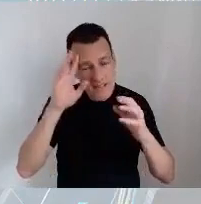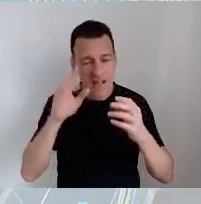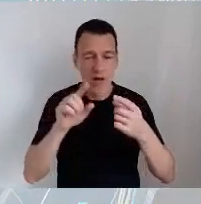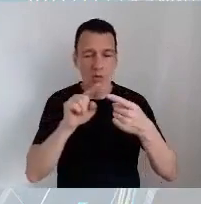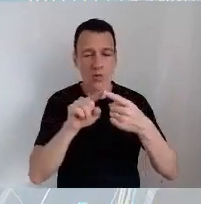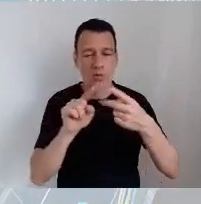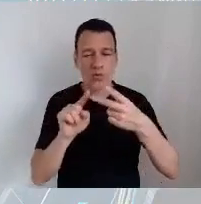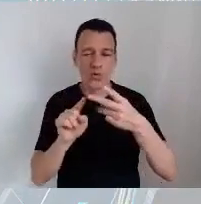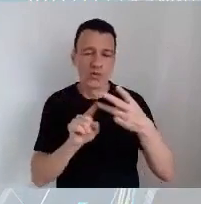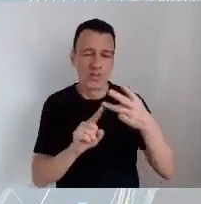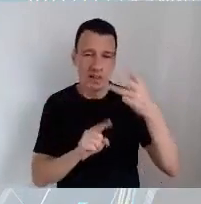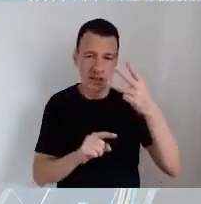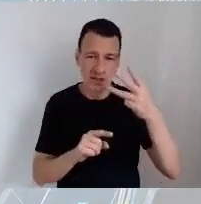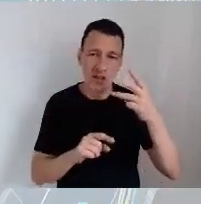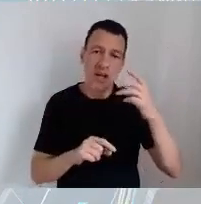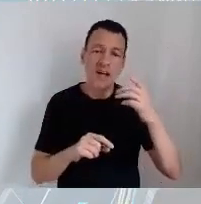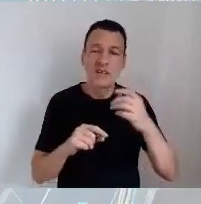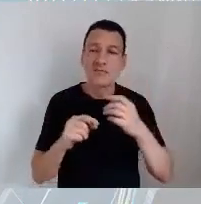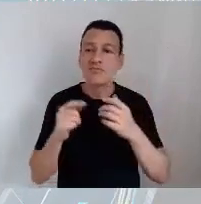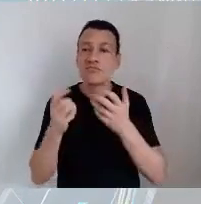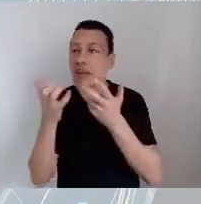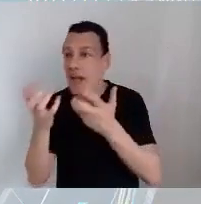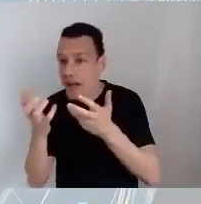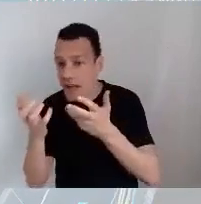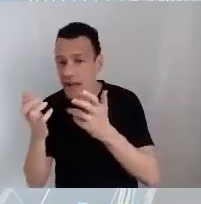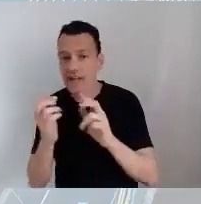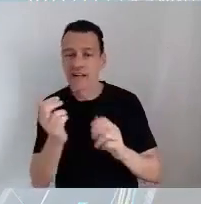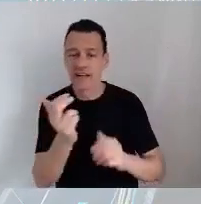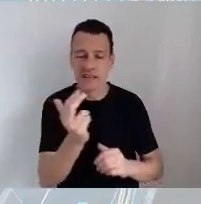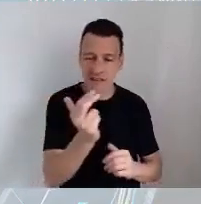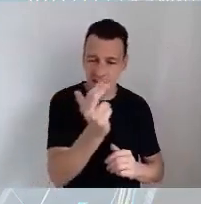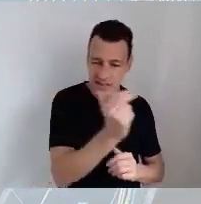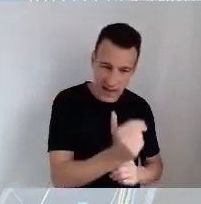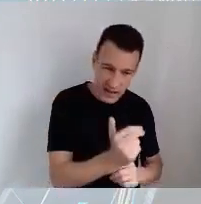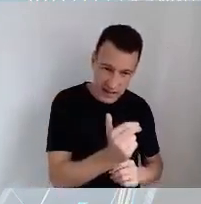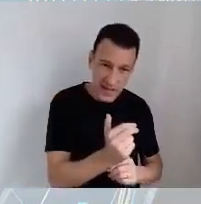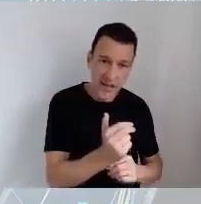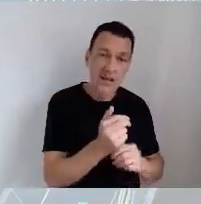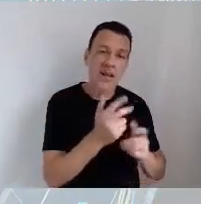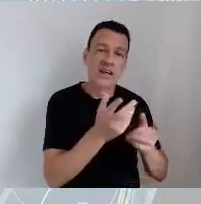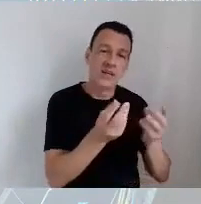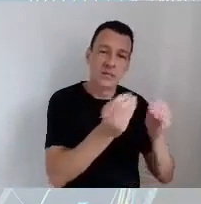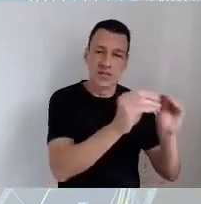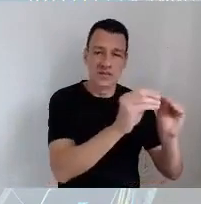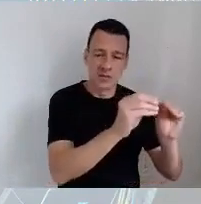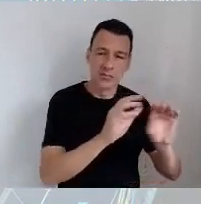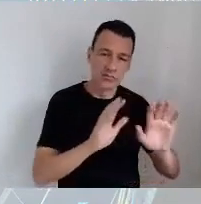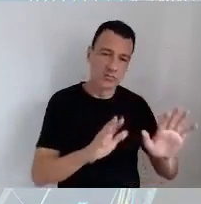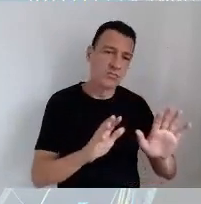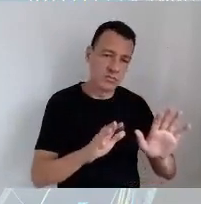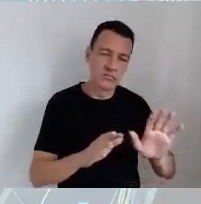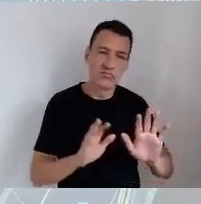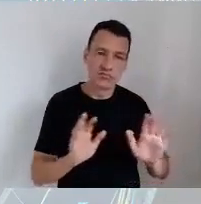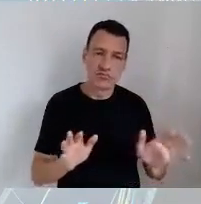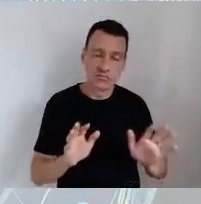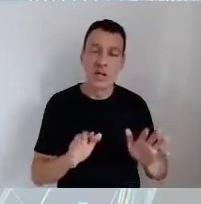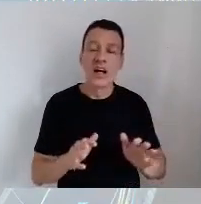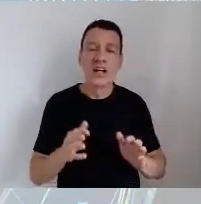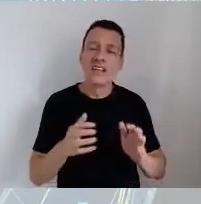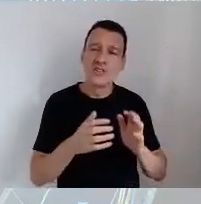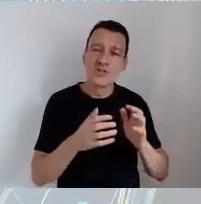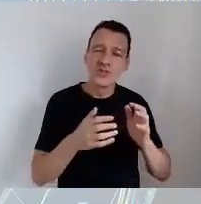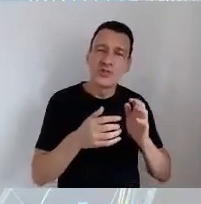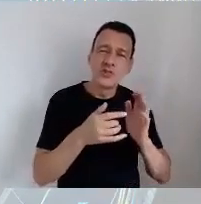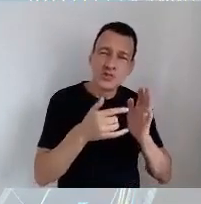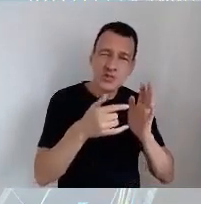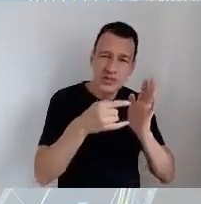intenção design e implementação o programador mais Júnior ou quanto mais júnior é o Dev maior é